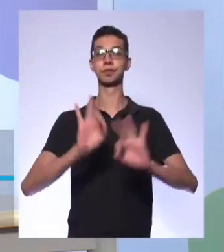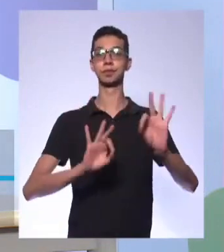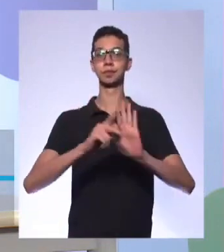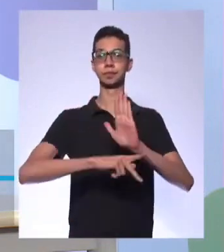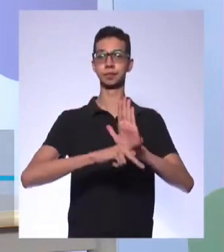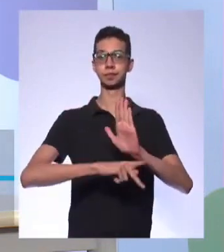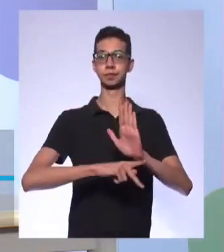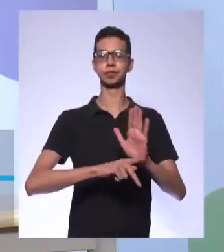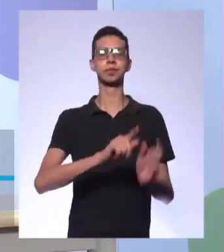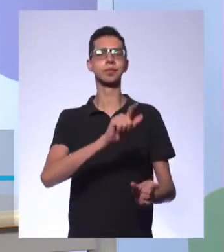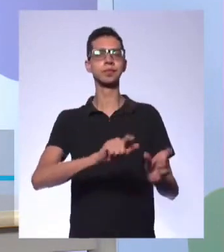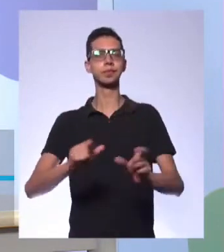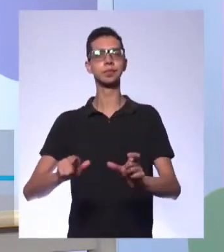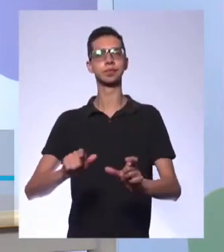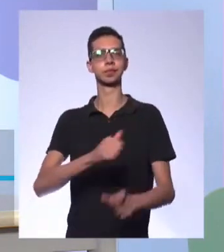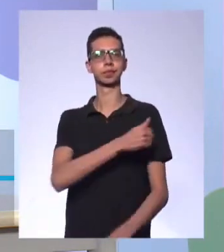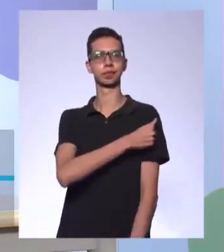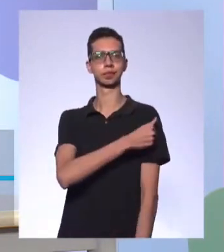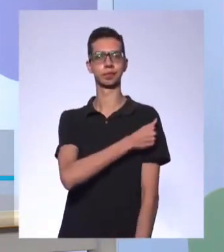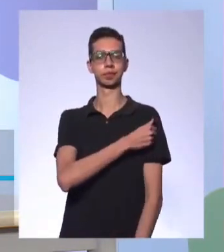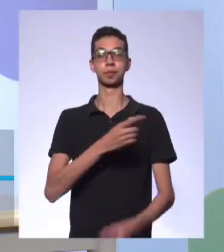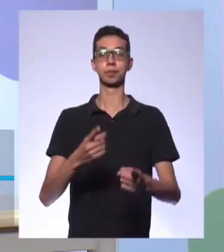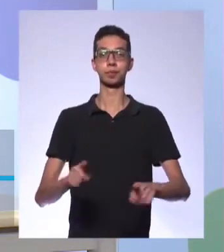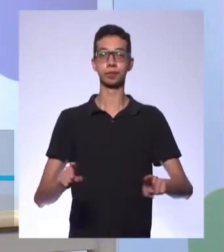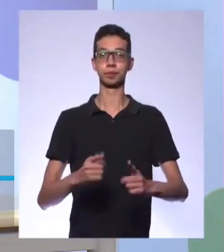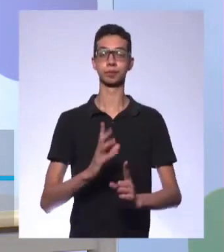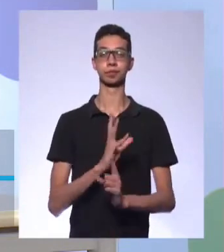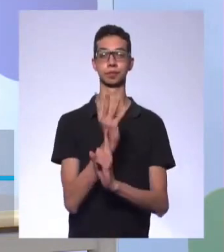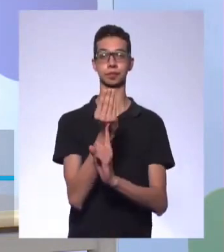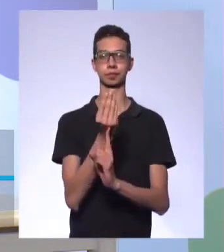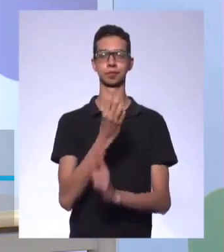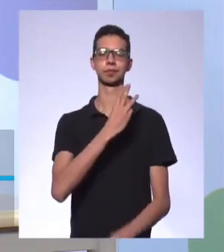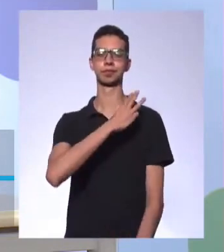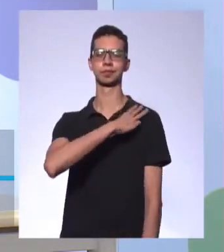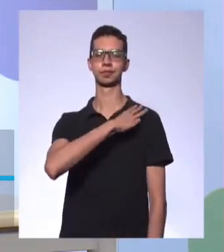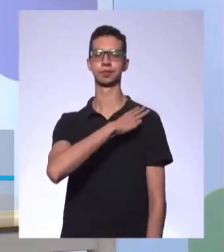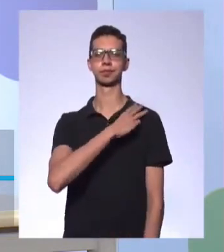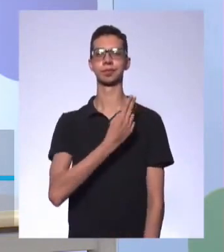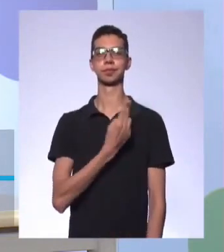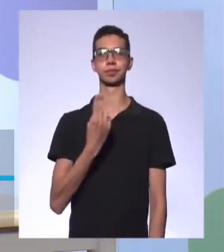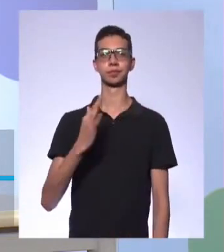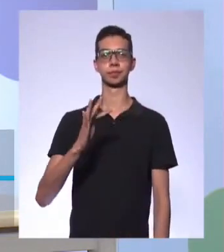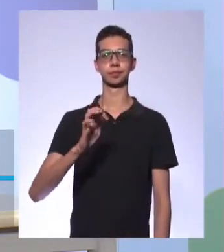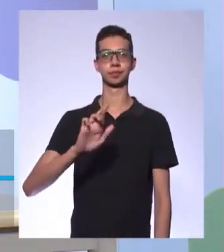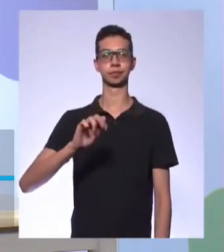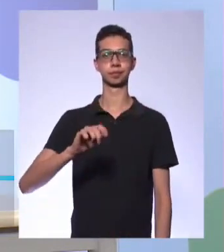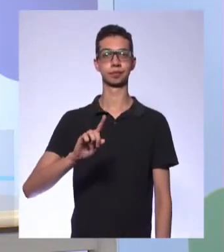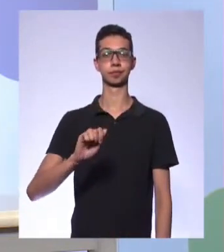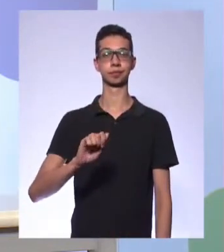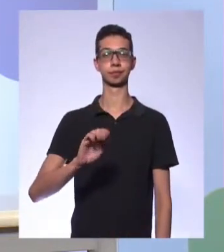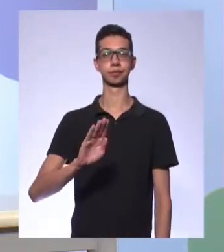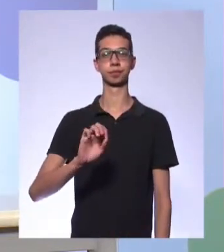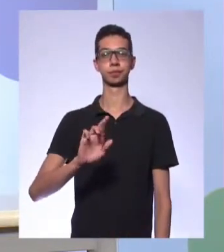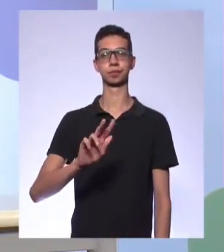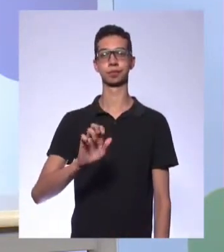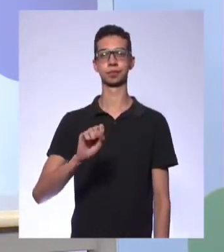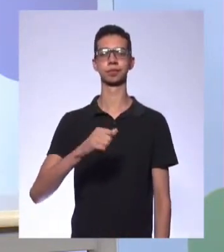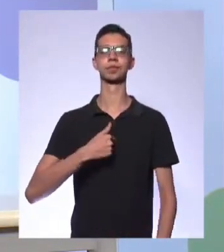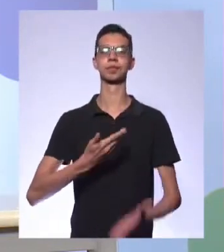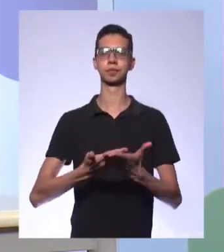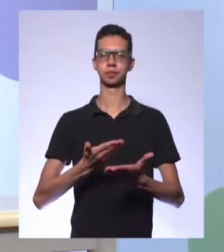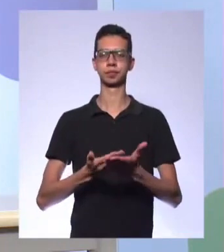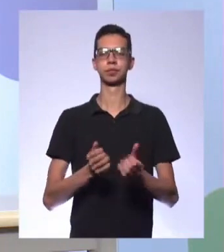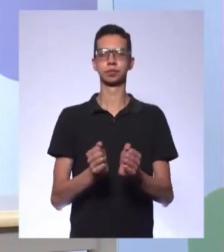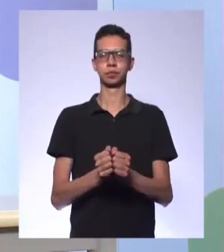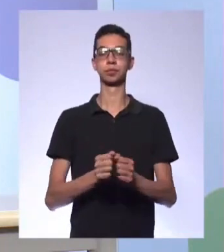estudantes. Música, arte para a terceira série do ensino médio. Eu sou a professora Fernanda Borges, vou mediar a aula de vocês. E quem vai ministrar